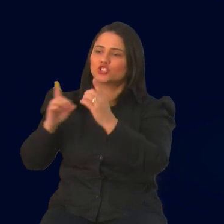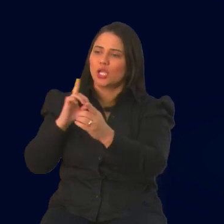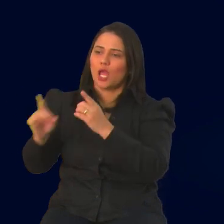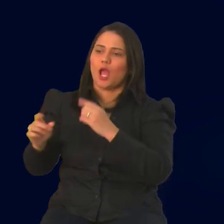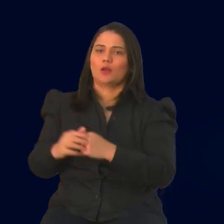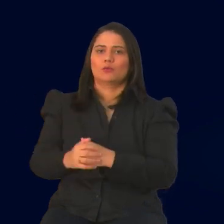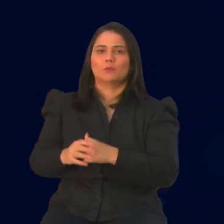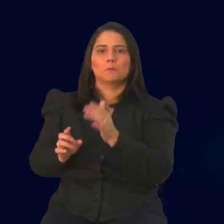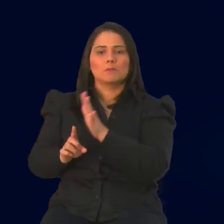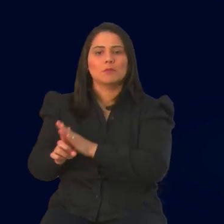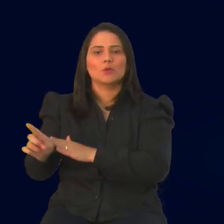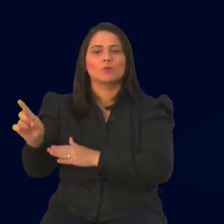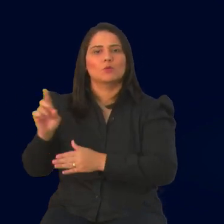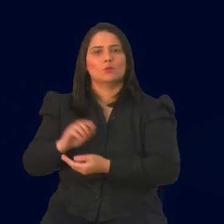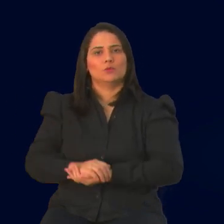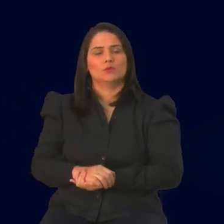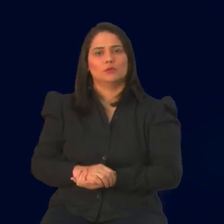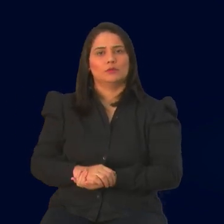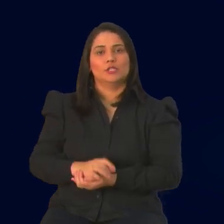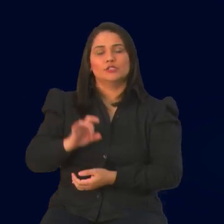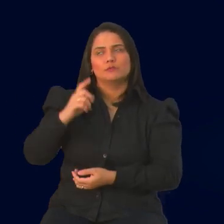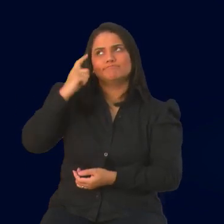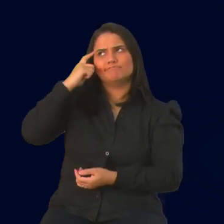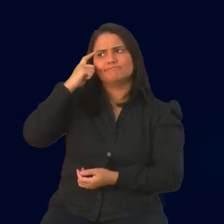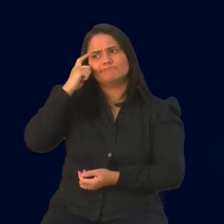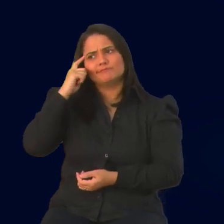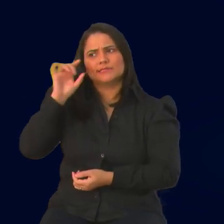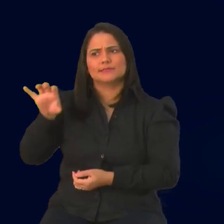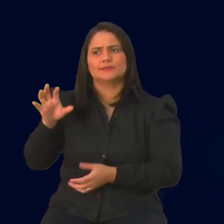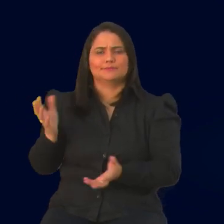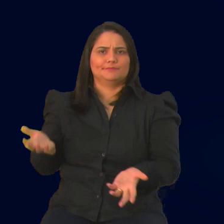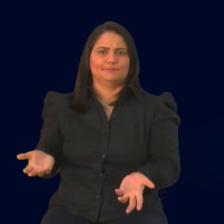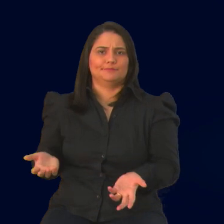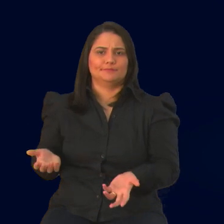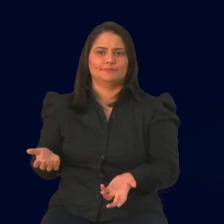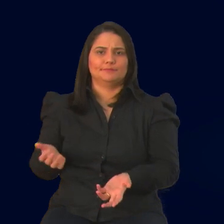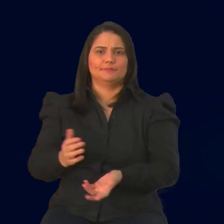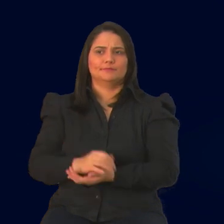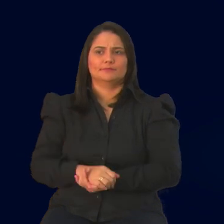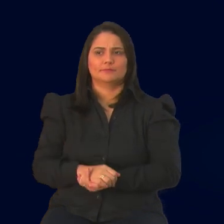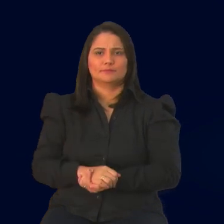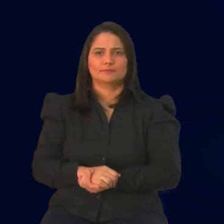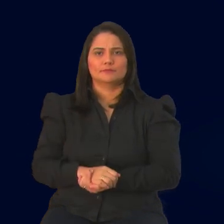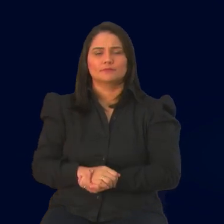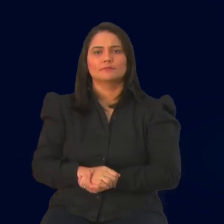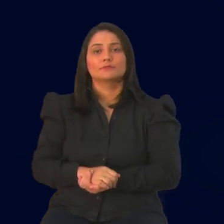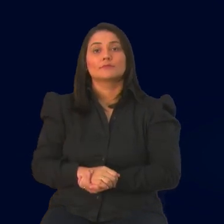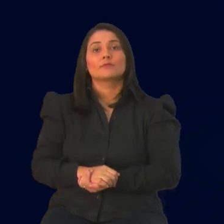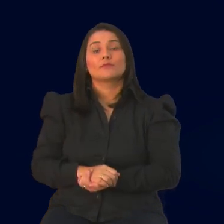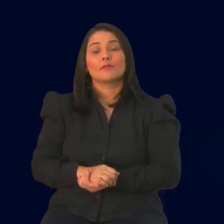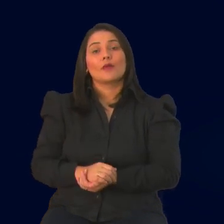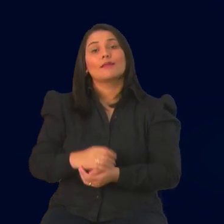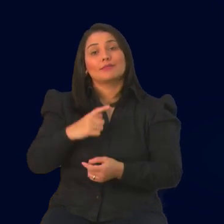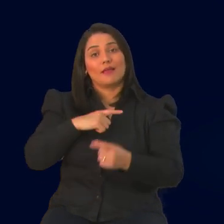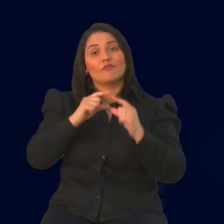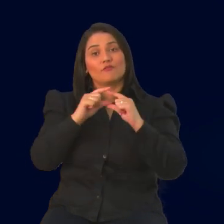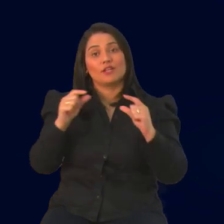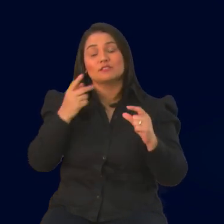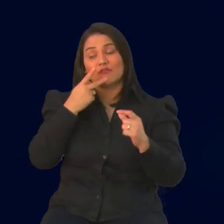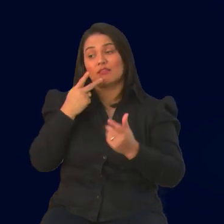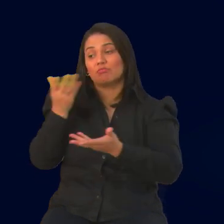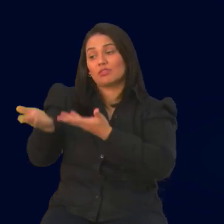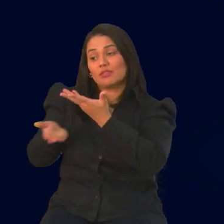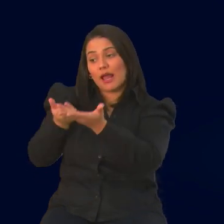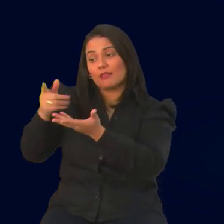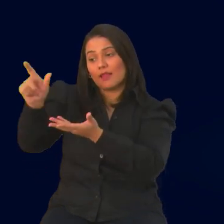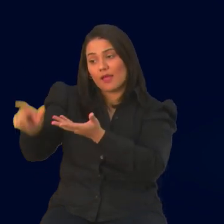perguntando, não adivinhando. Tem aquela frase, trate os outros como você gostaria de ser tratado, não é